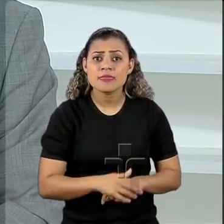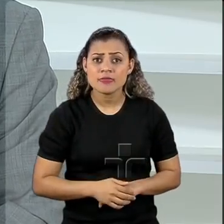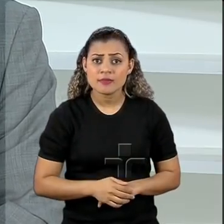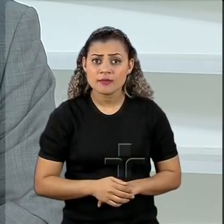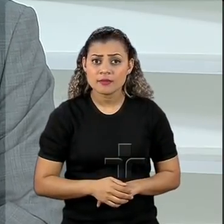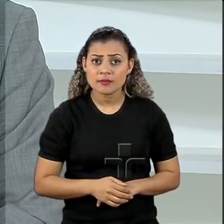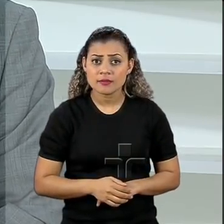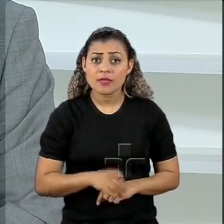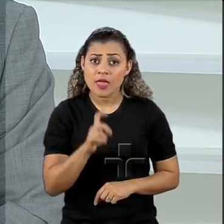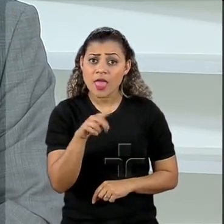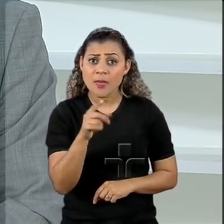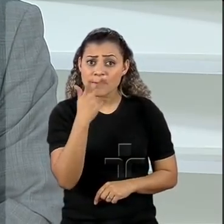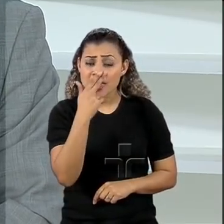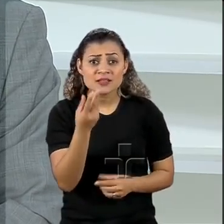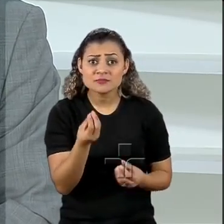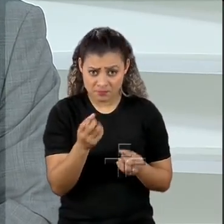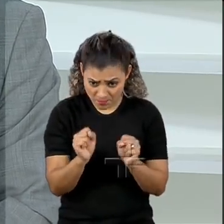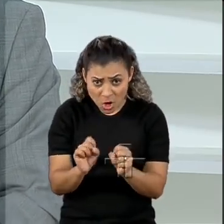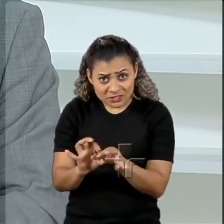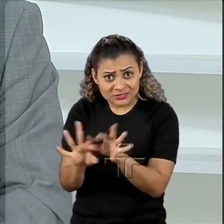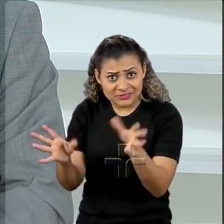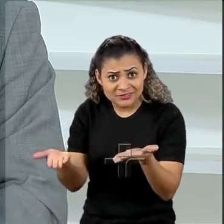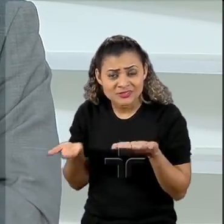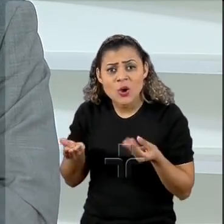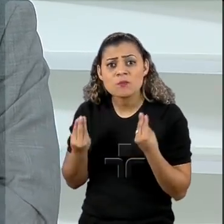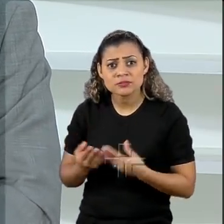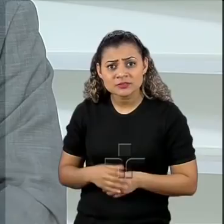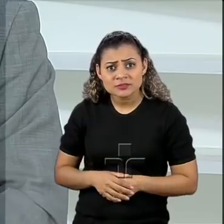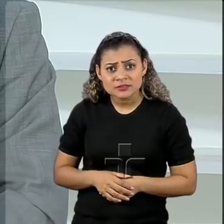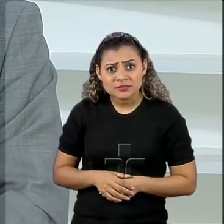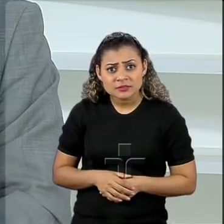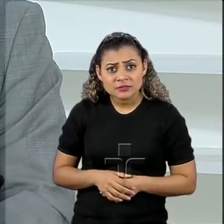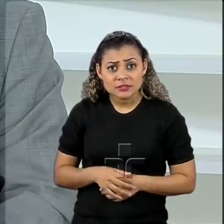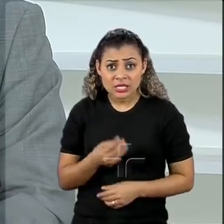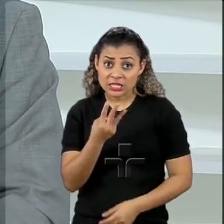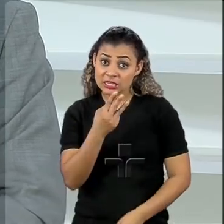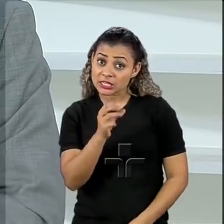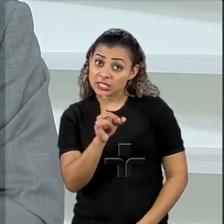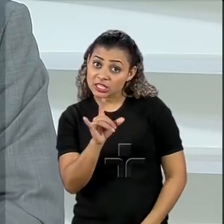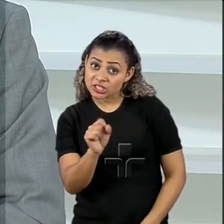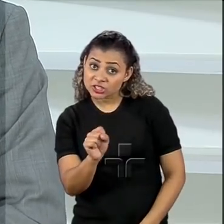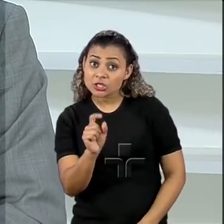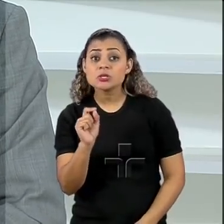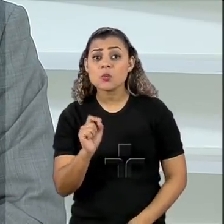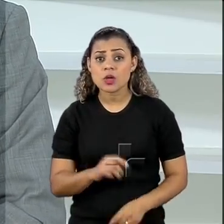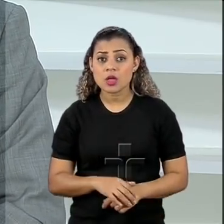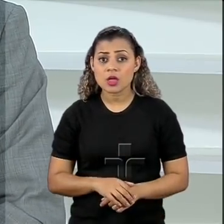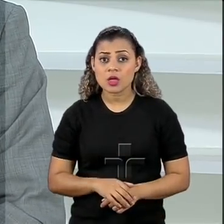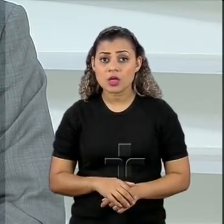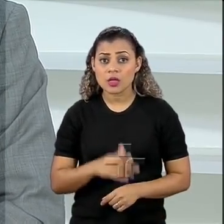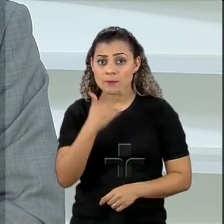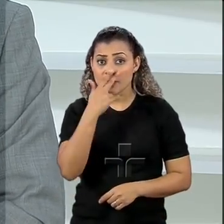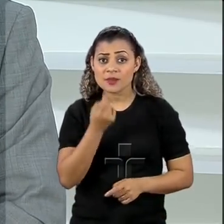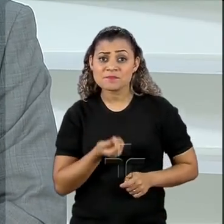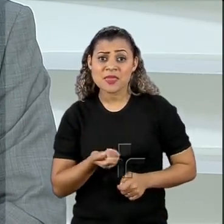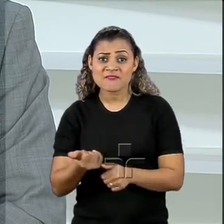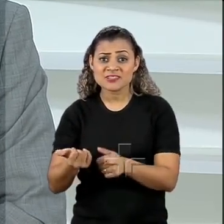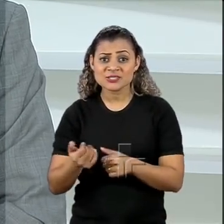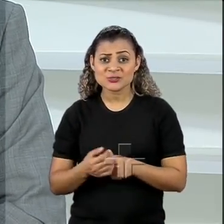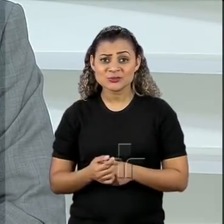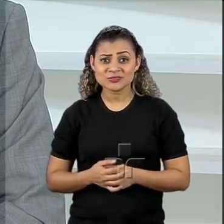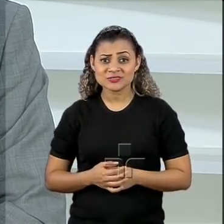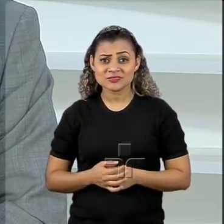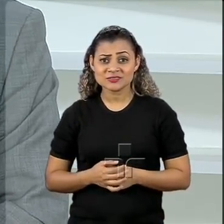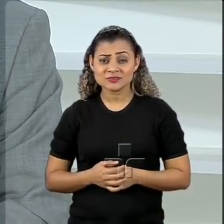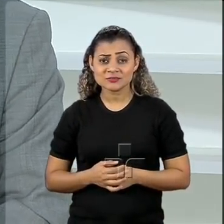verba indenizatória. Então, aí você, pelo menos metade disso, 30 dias, vira indenização. mais